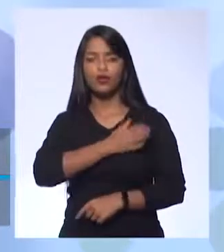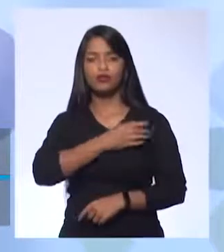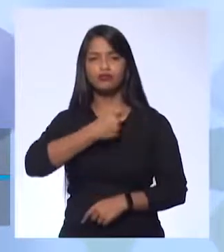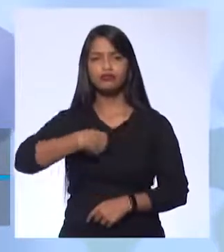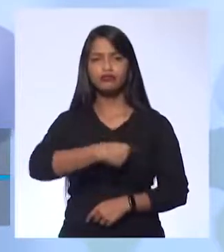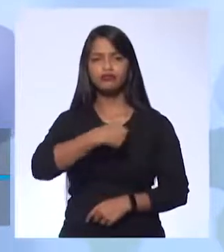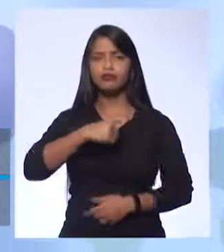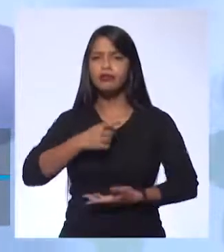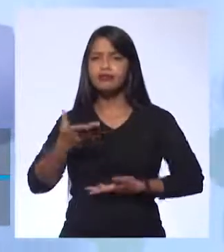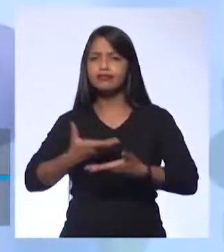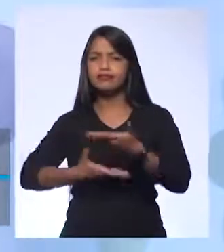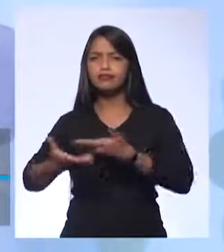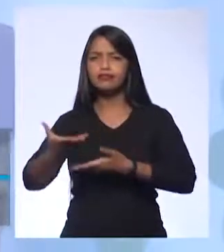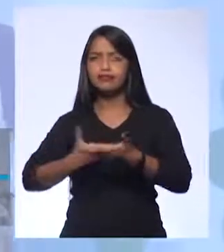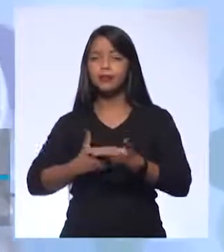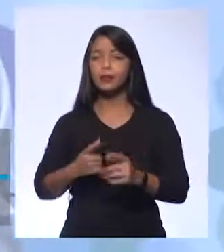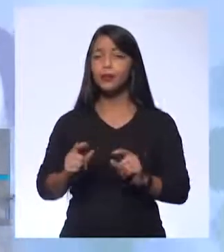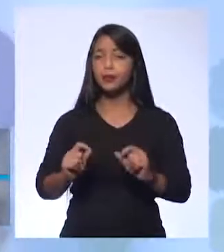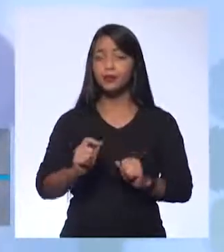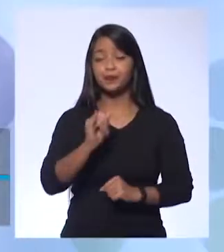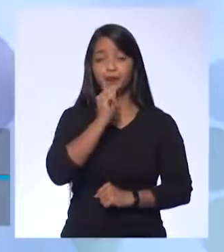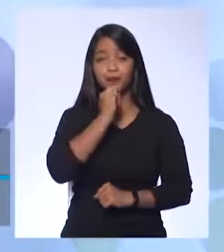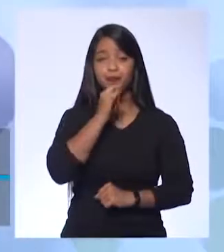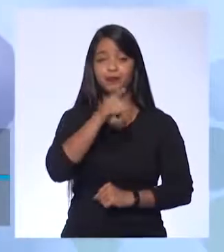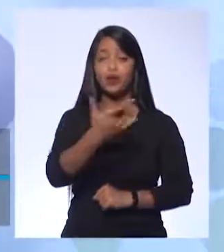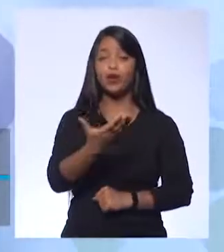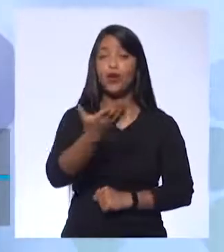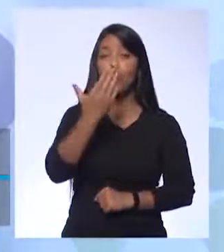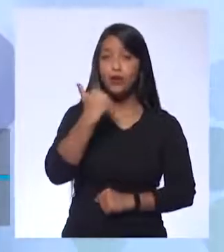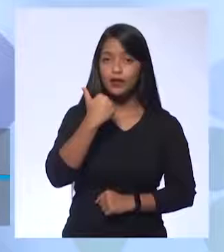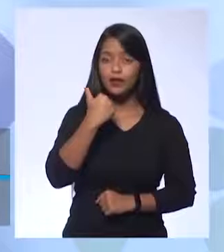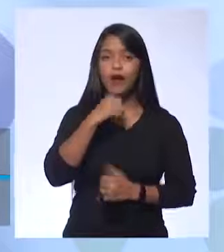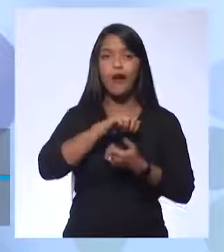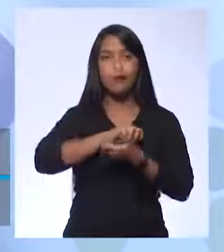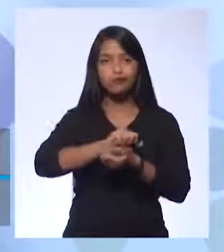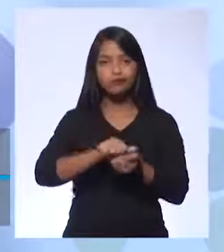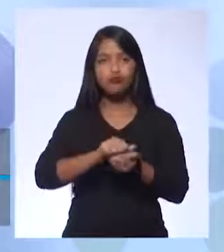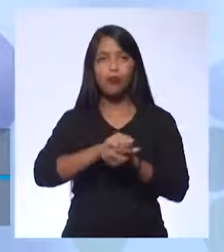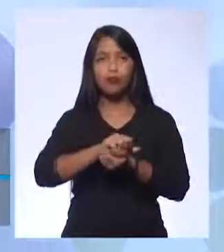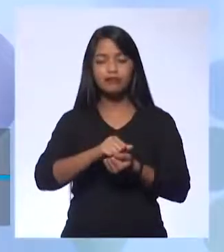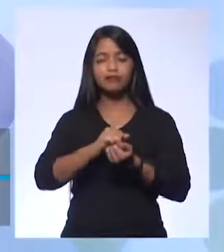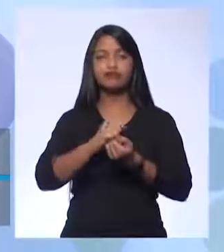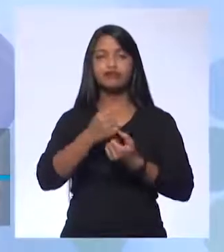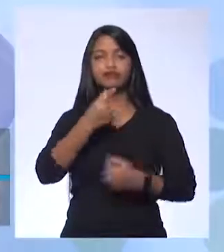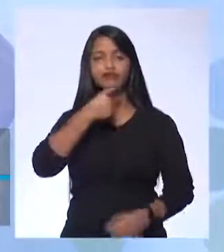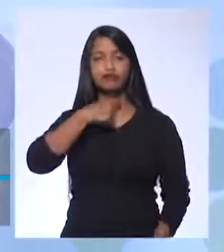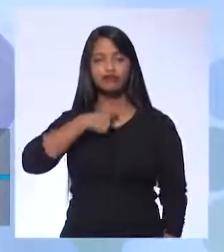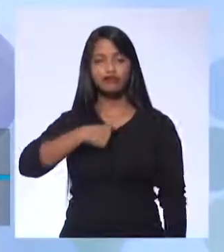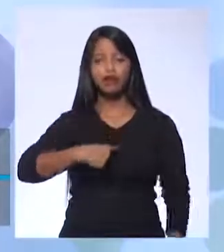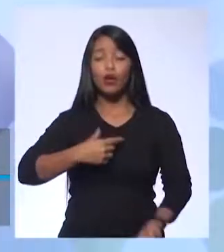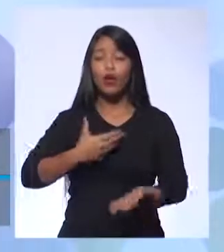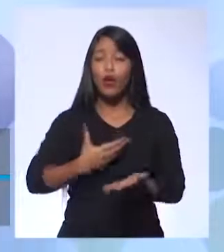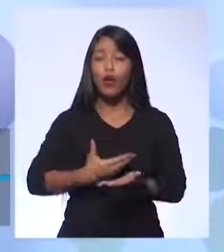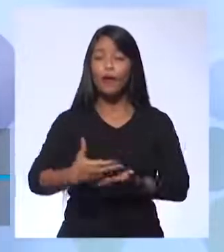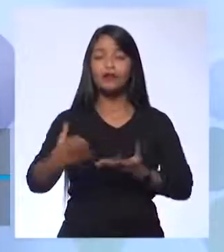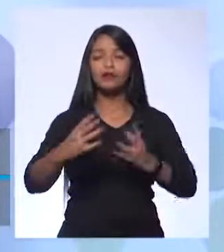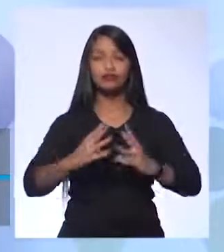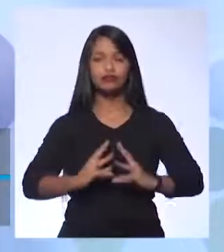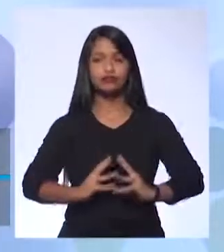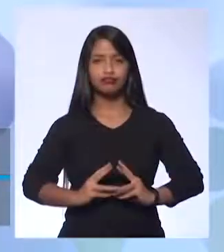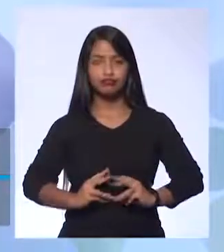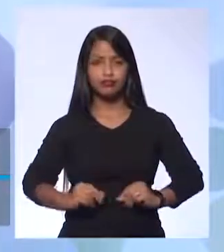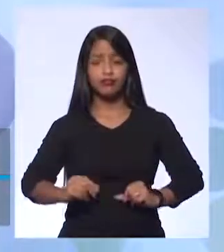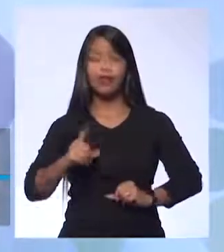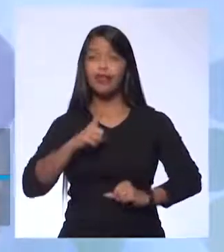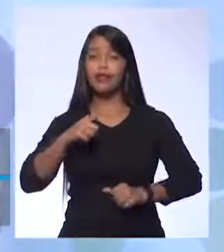se alimenta, certo? Você coloca o alimento na boca, mastiga e aí começa a digestão, né? A digestão ela tem processos químicos